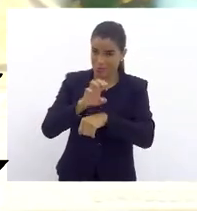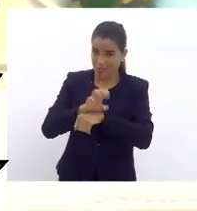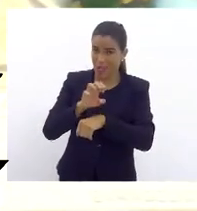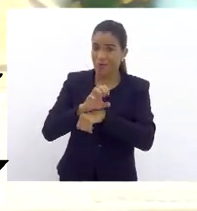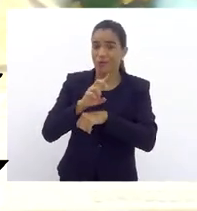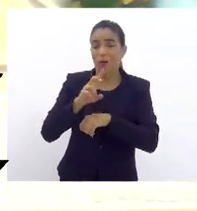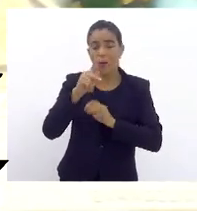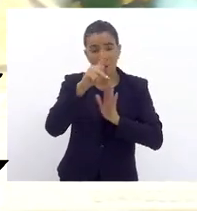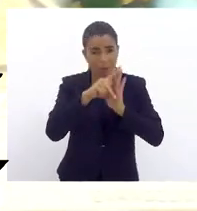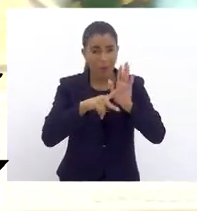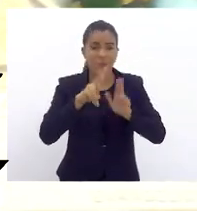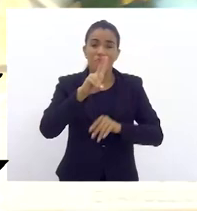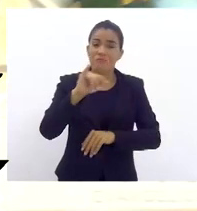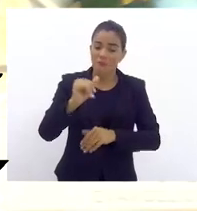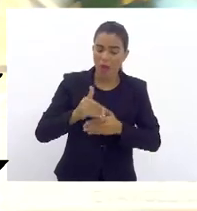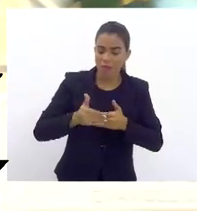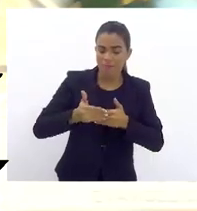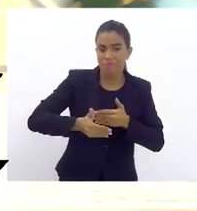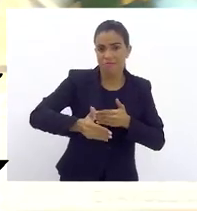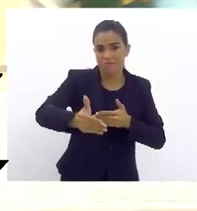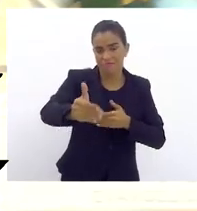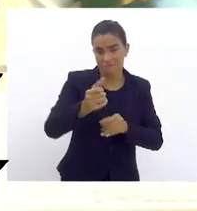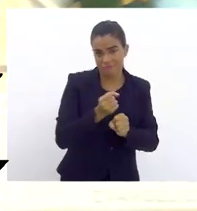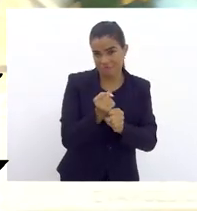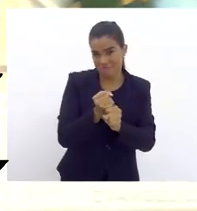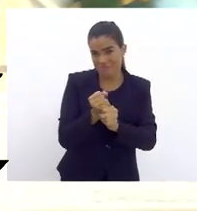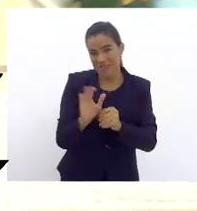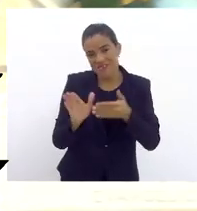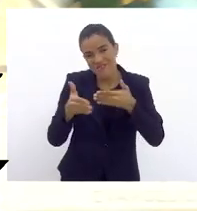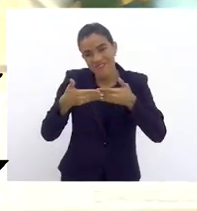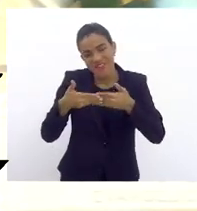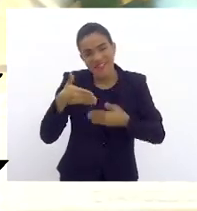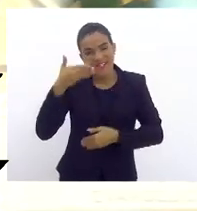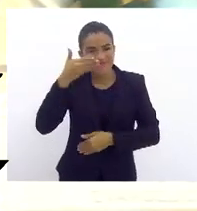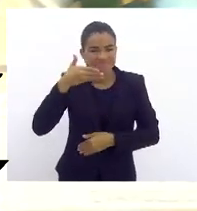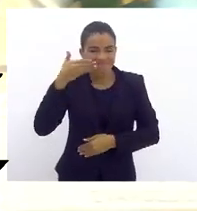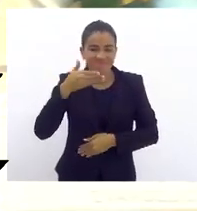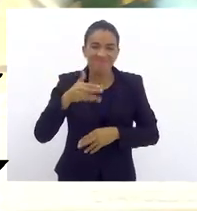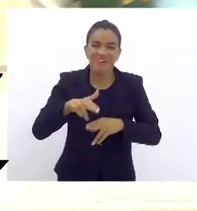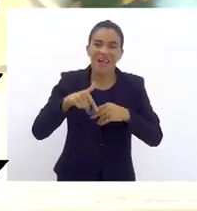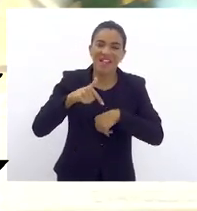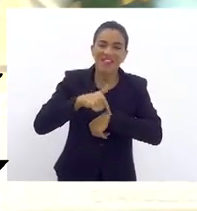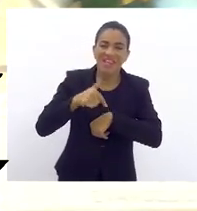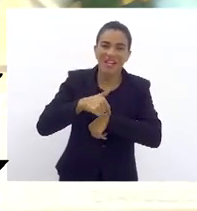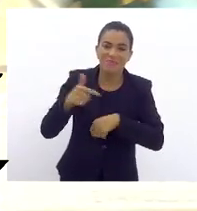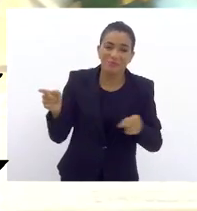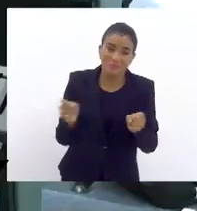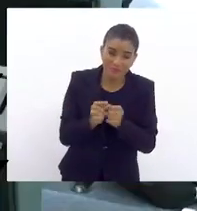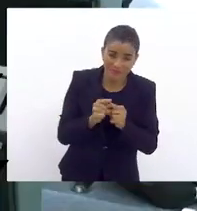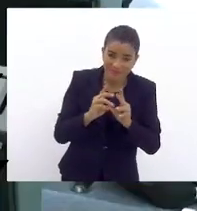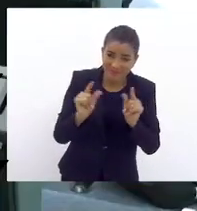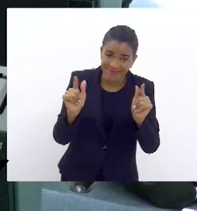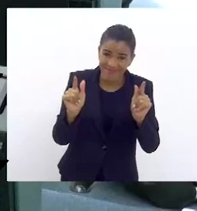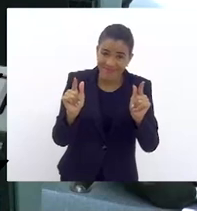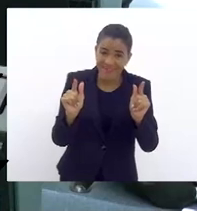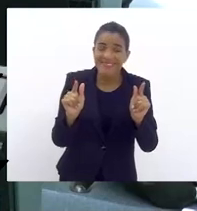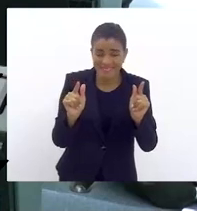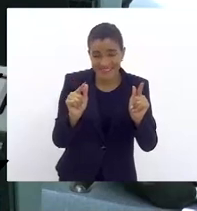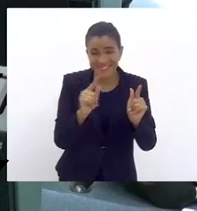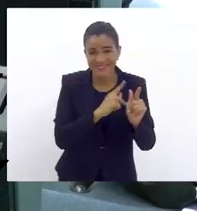que vai acontecer agora no decorrer desse ano e finaliza porque o tempo se foi presidente